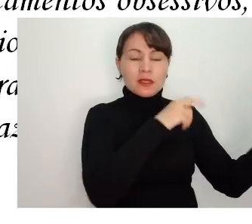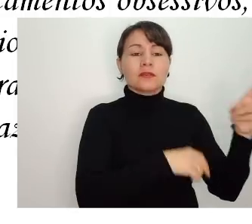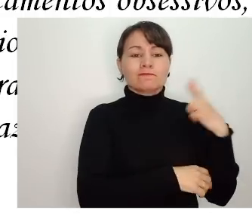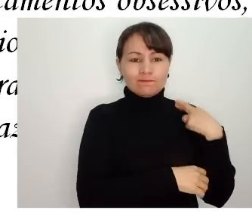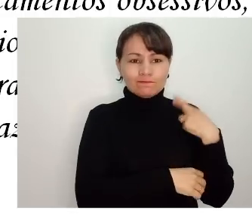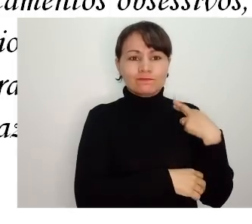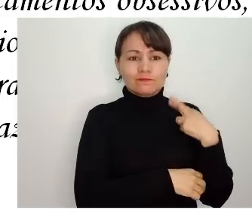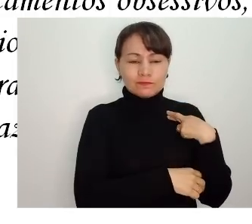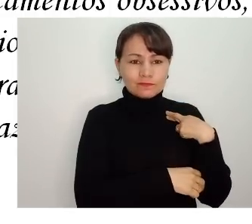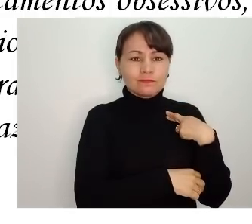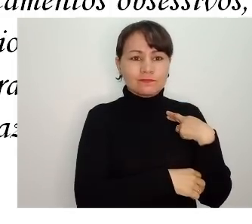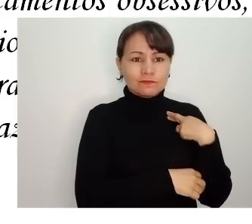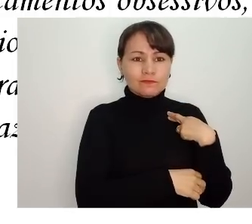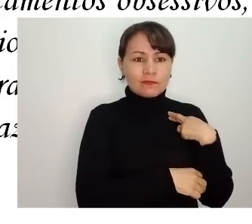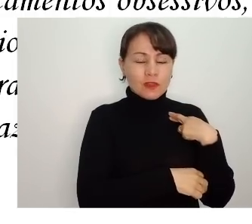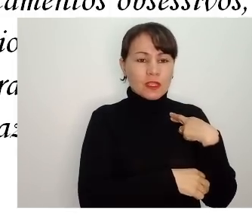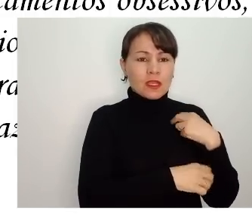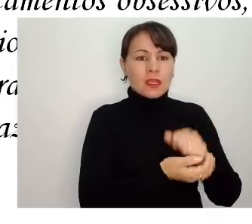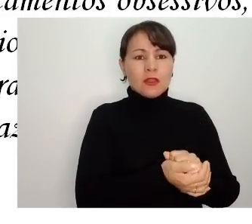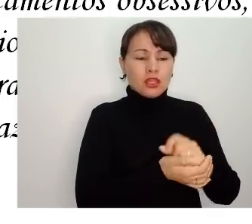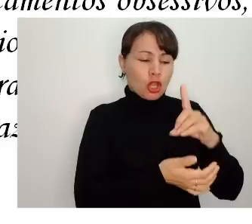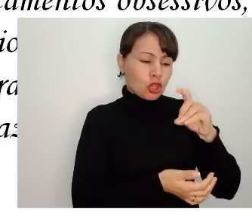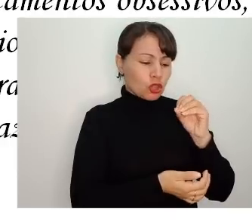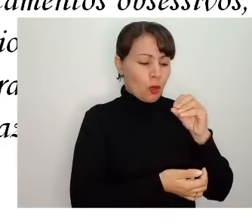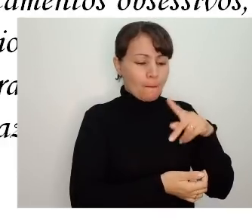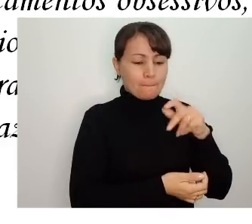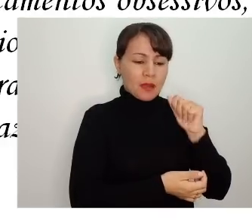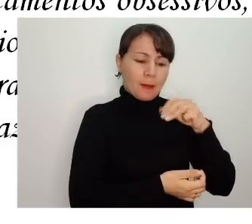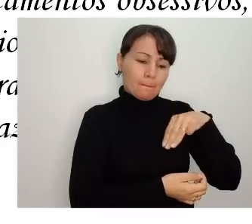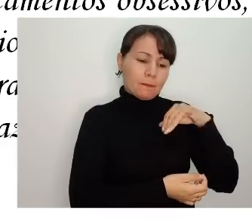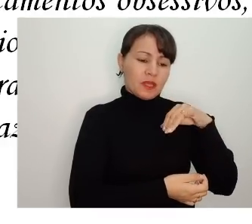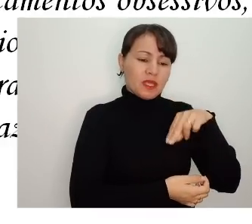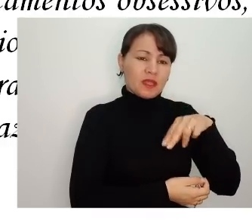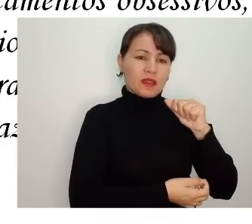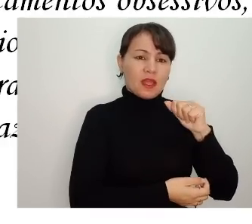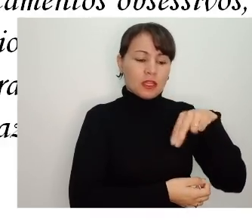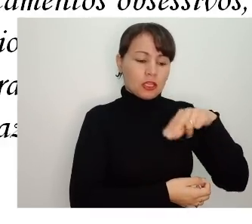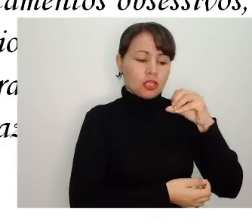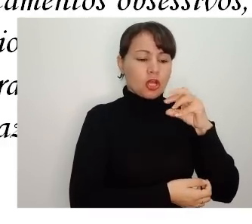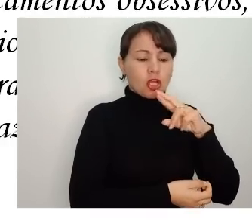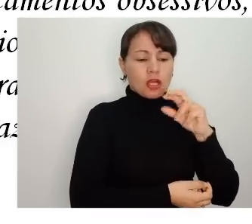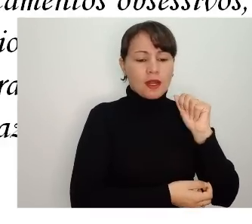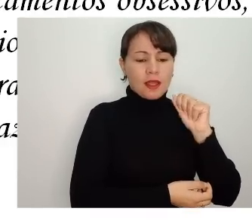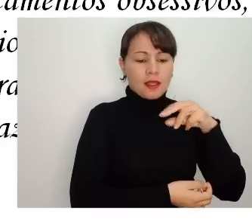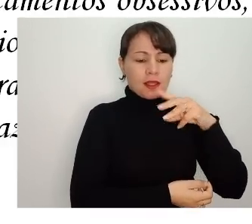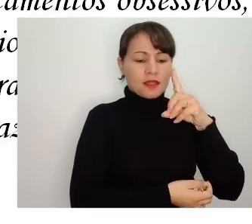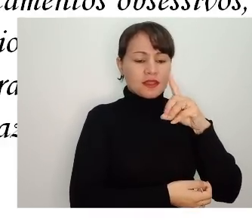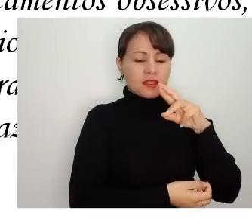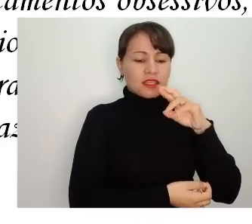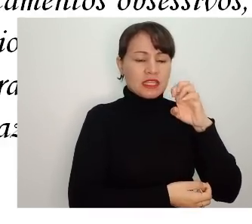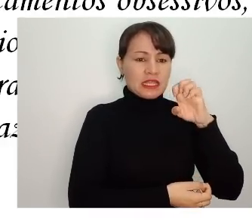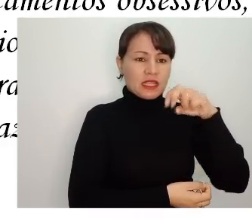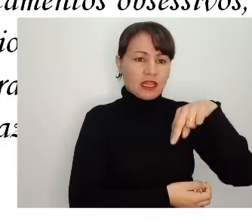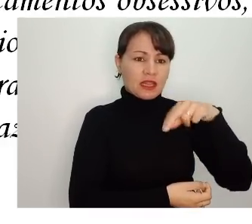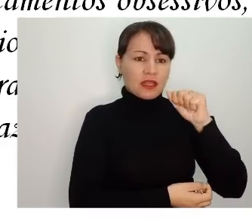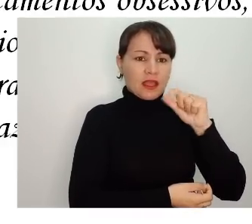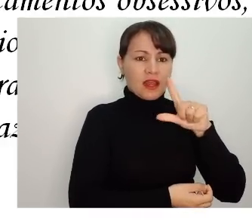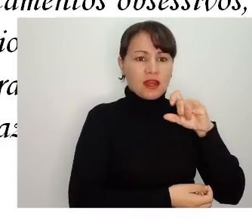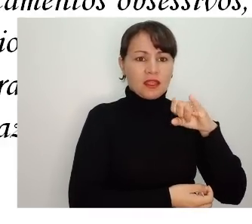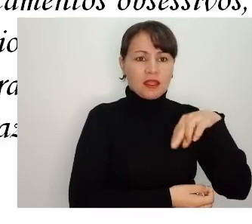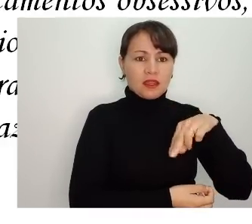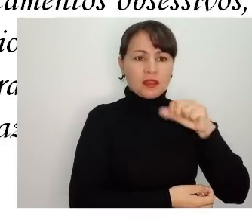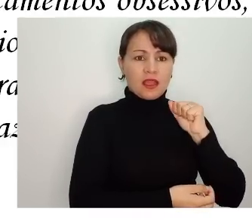que são responsáveis pela produção de serotonina, dopamina, noradrenalina, em geral as aminas. E